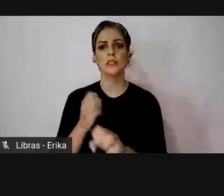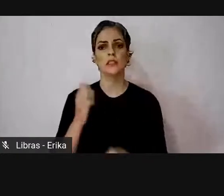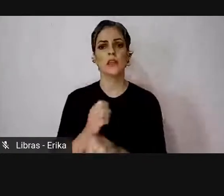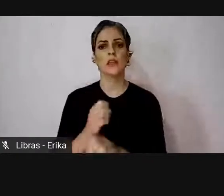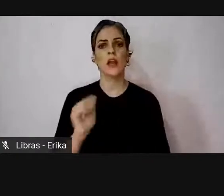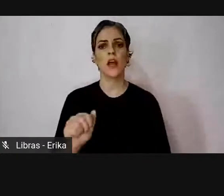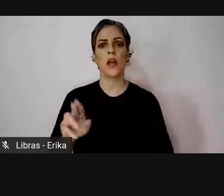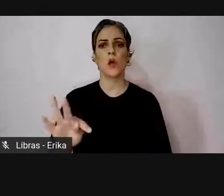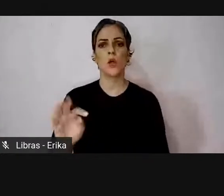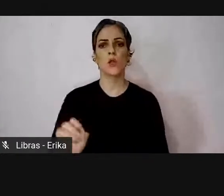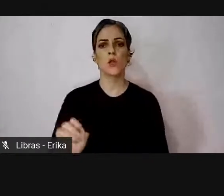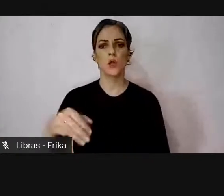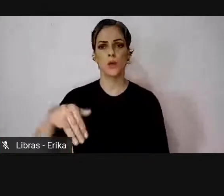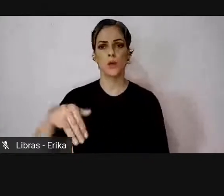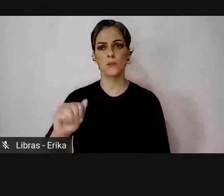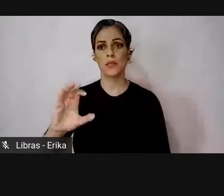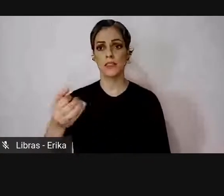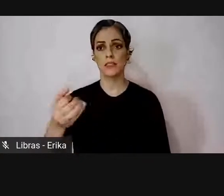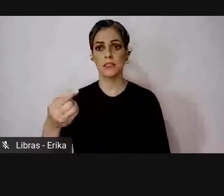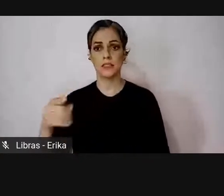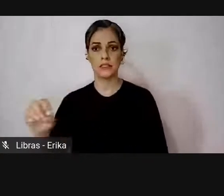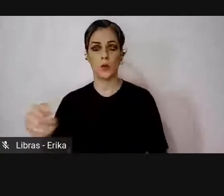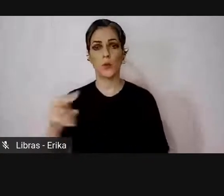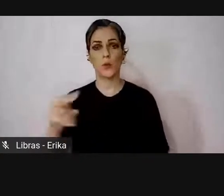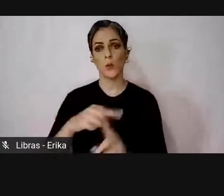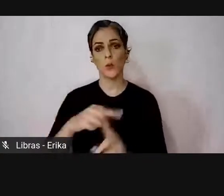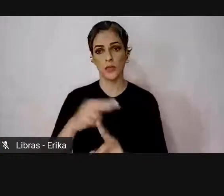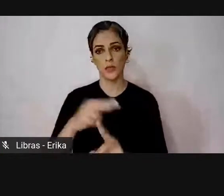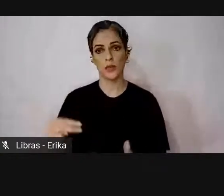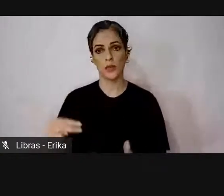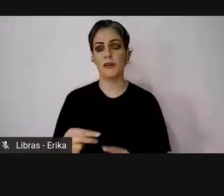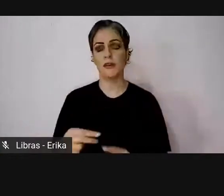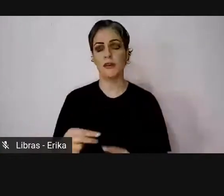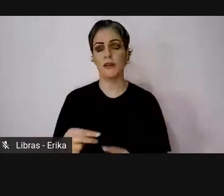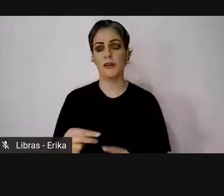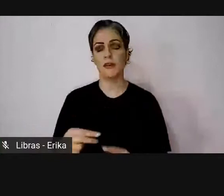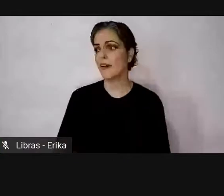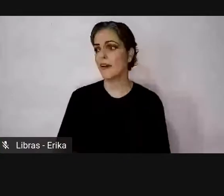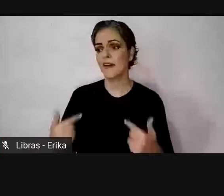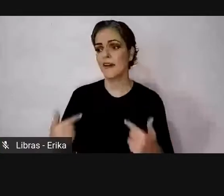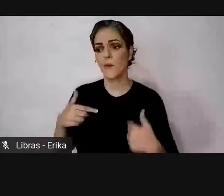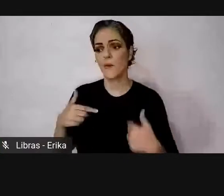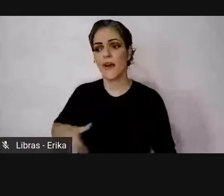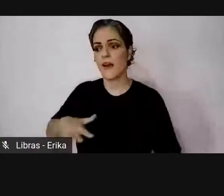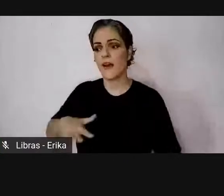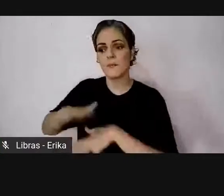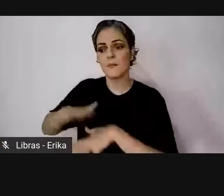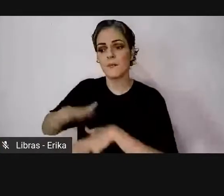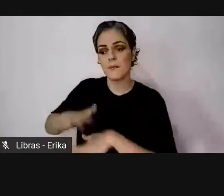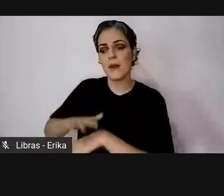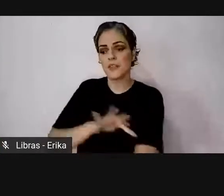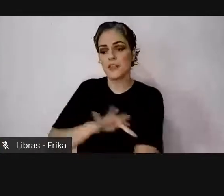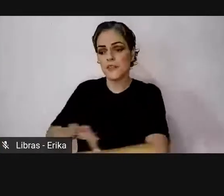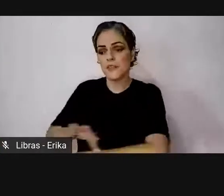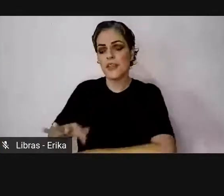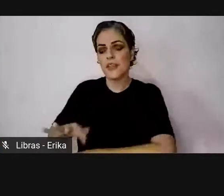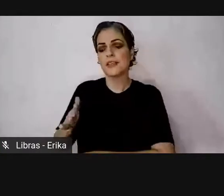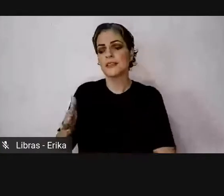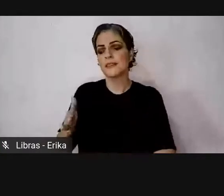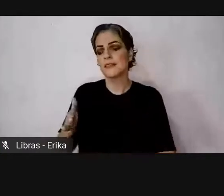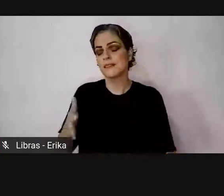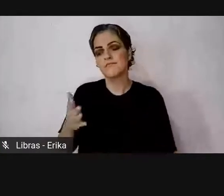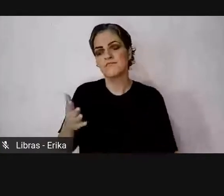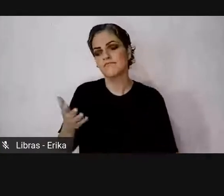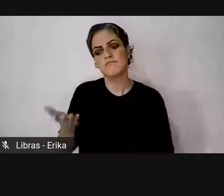pessoa de exatas, e eletrônica, matemática, física, facilmente a questão de engenharia